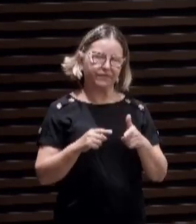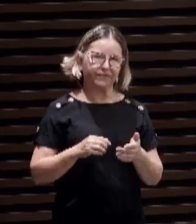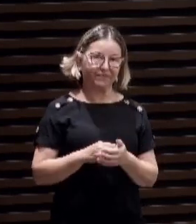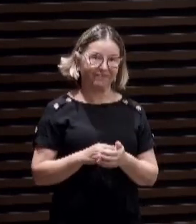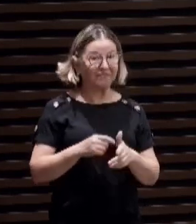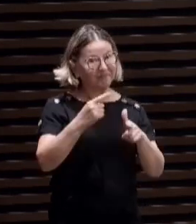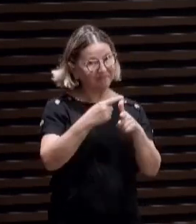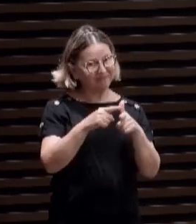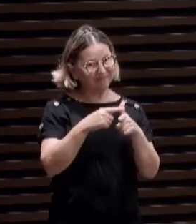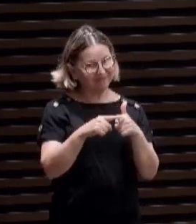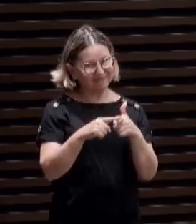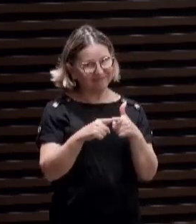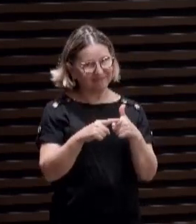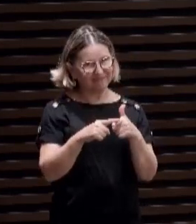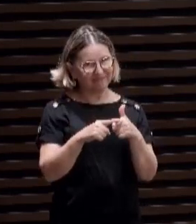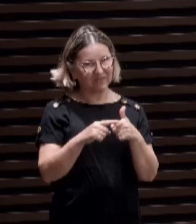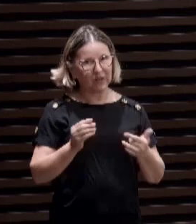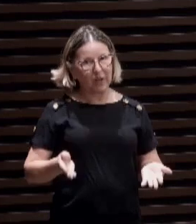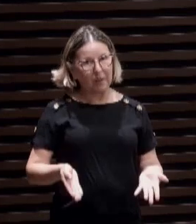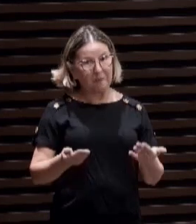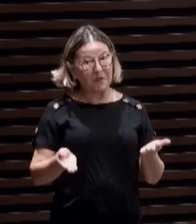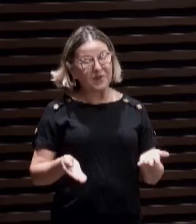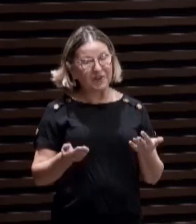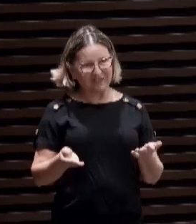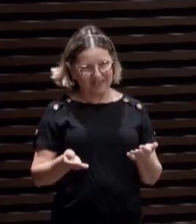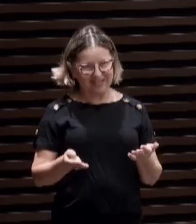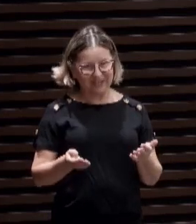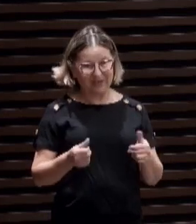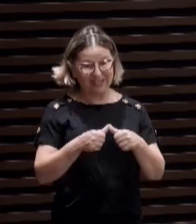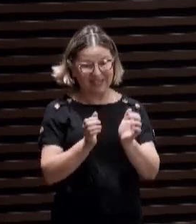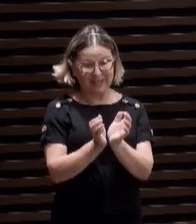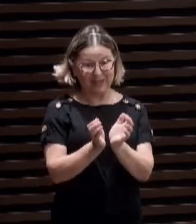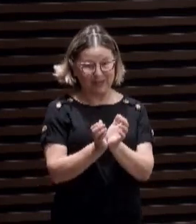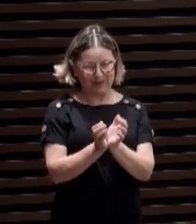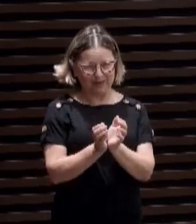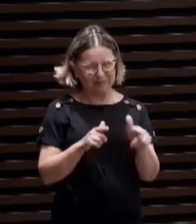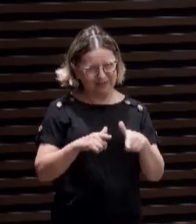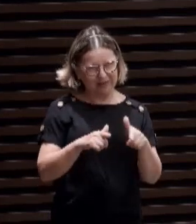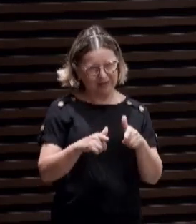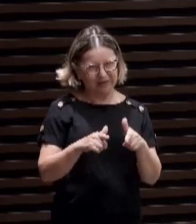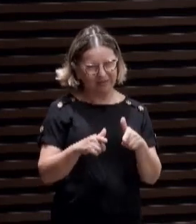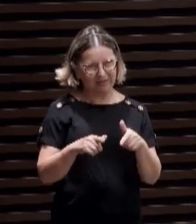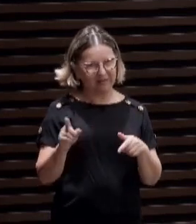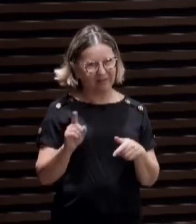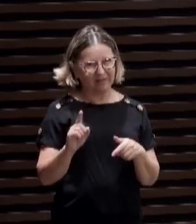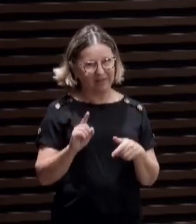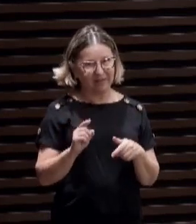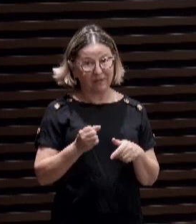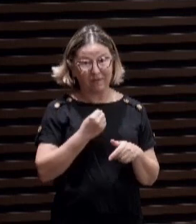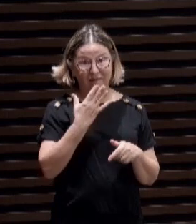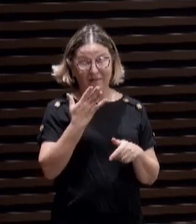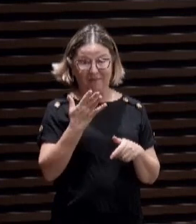O problema foi a motivação que esses funcionários tiveram. Não foi a boa realização do